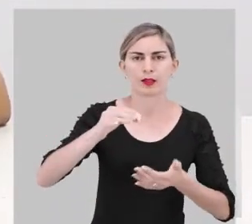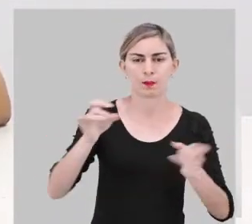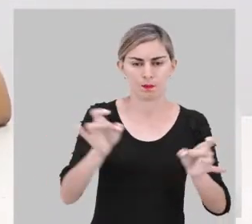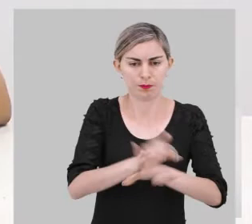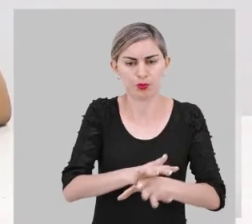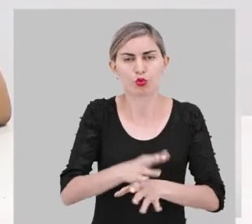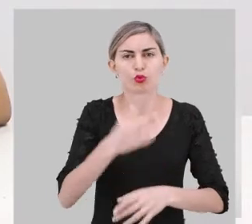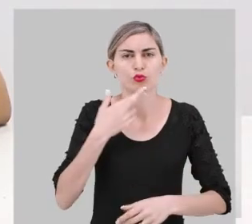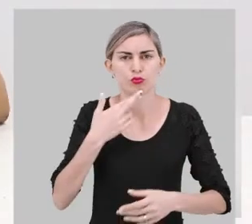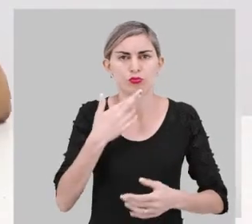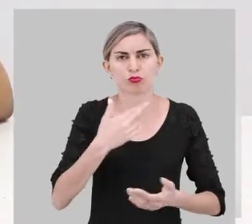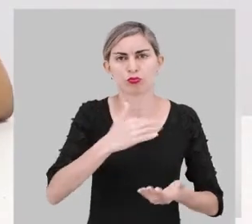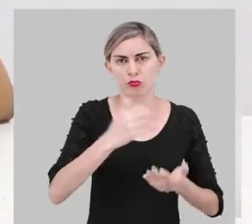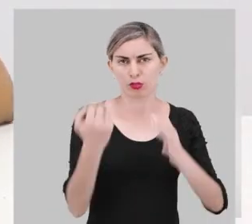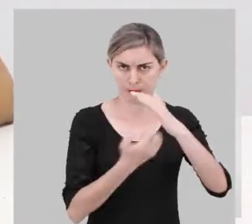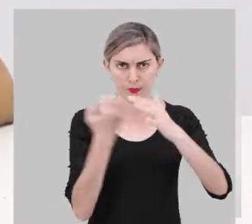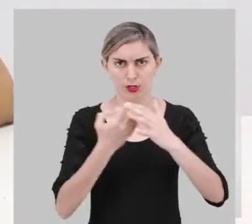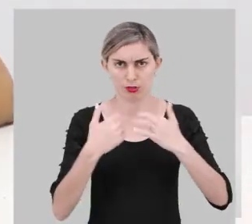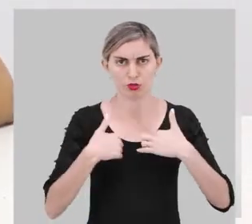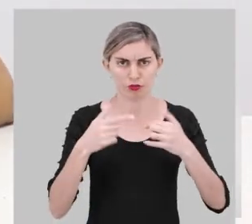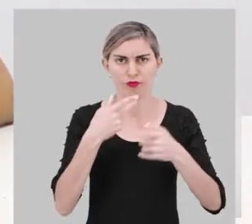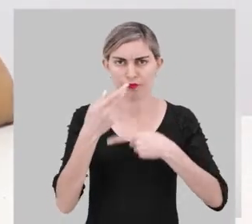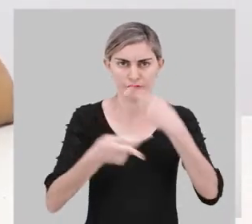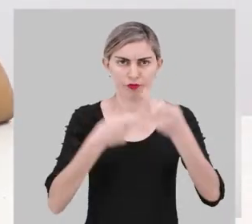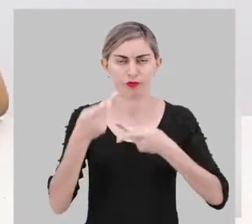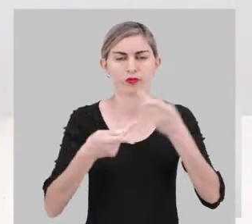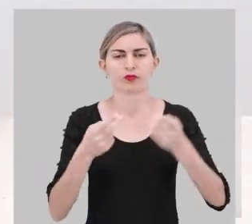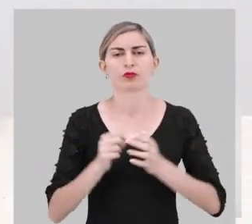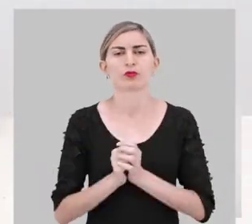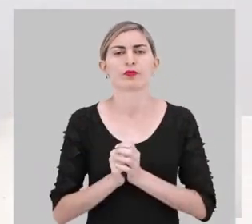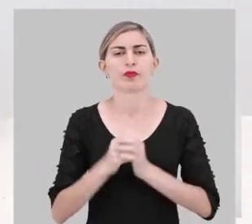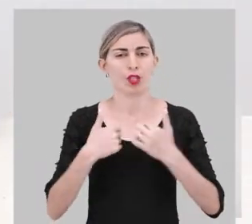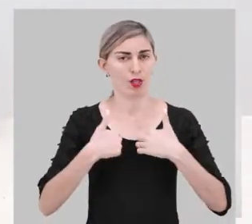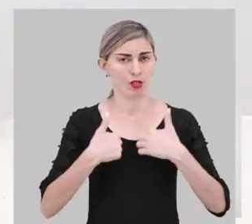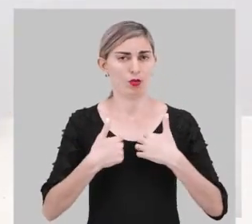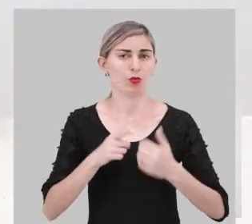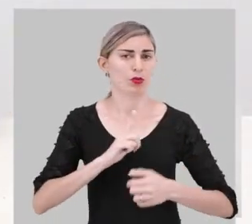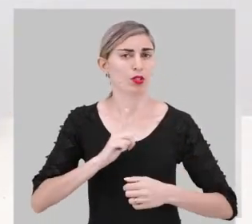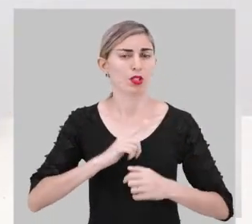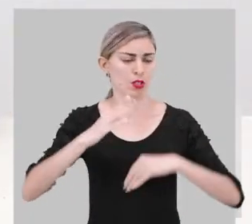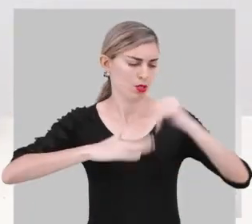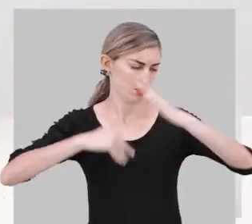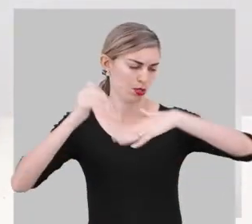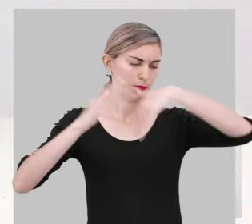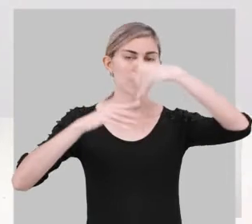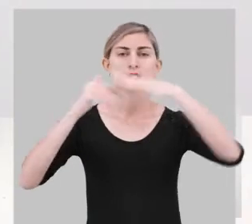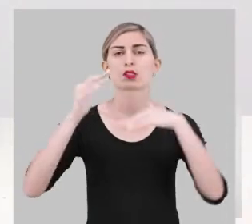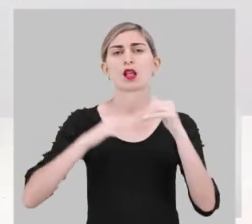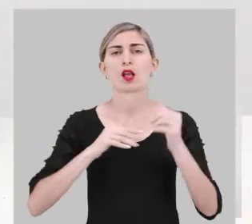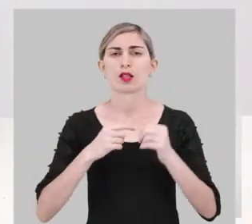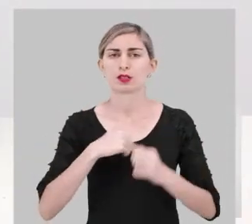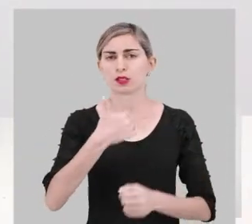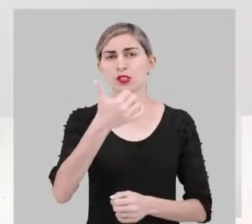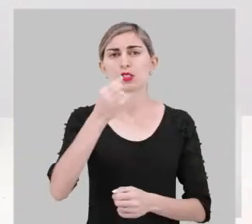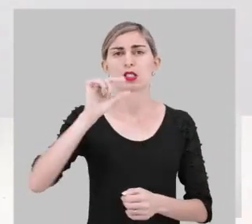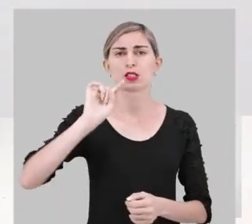montadas da Latajá, da empresa de que a gente está falando, eu teria uma capacidade de